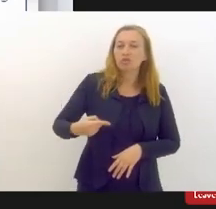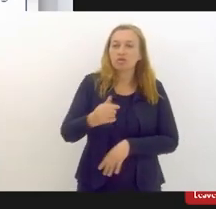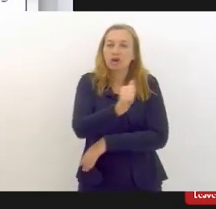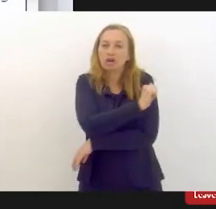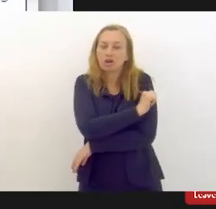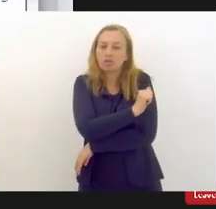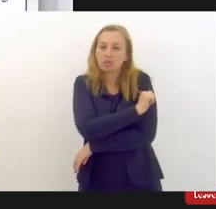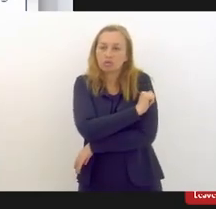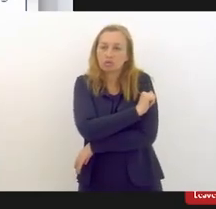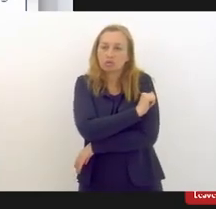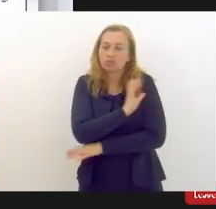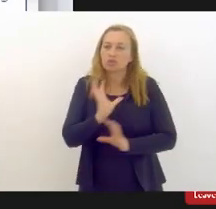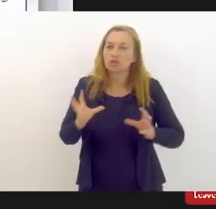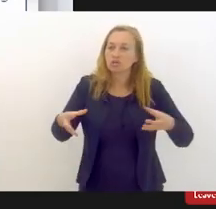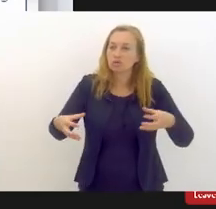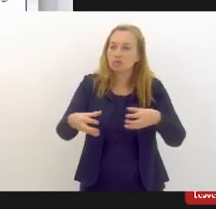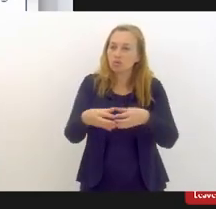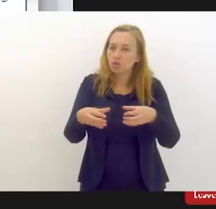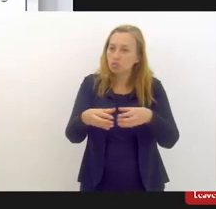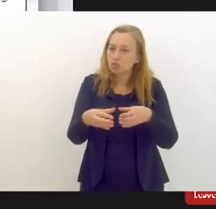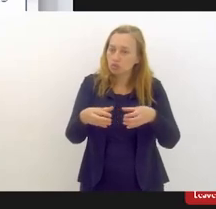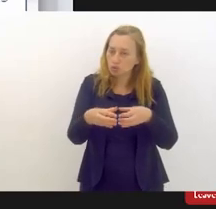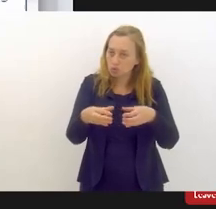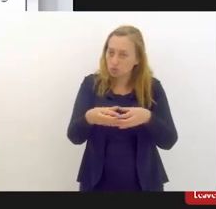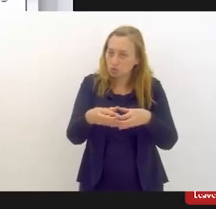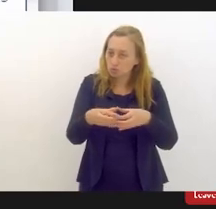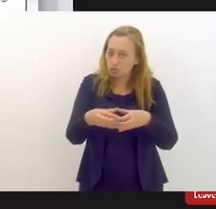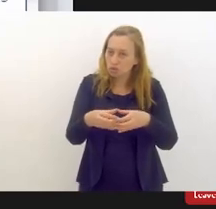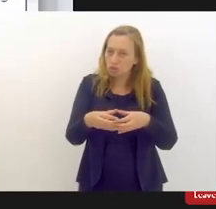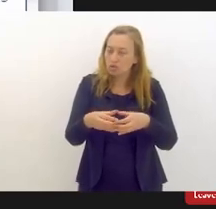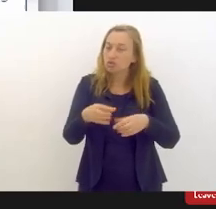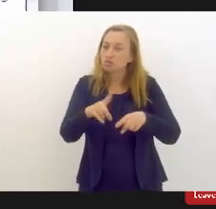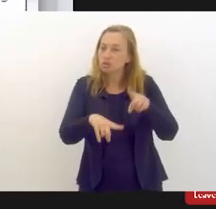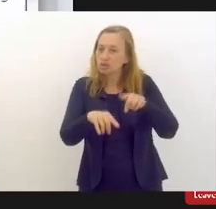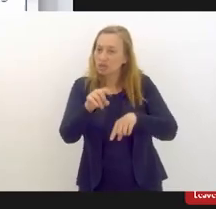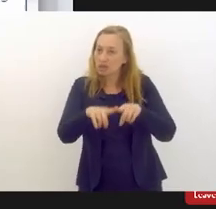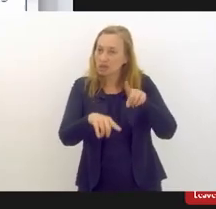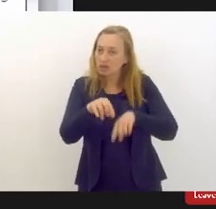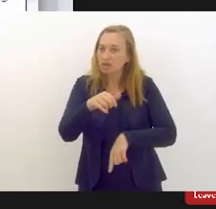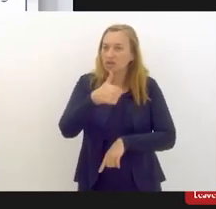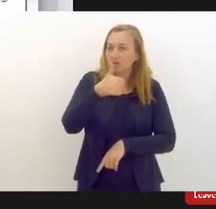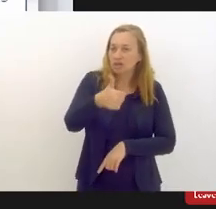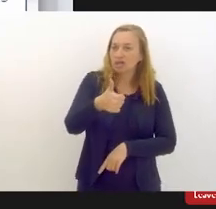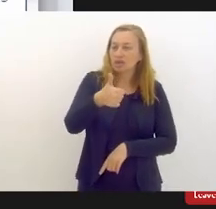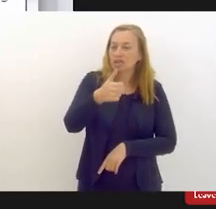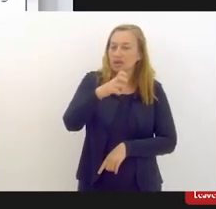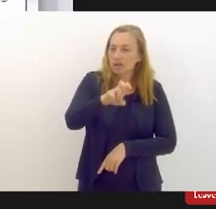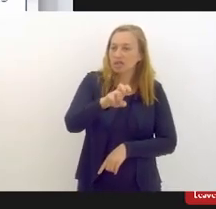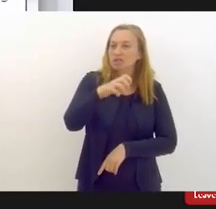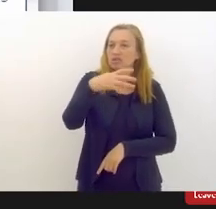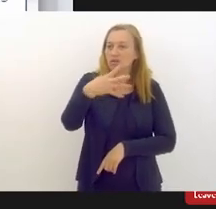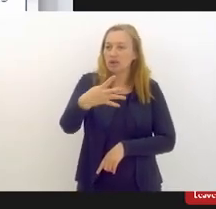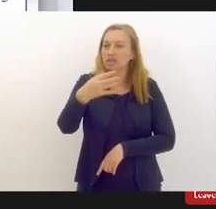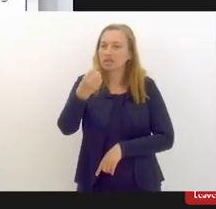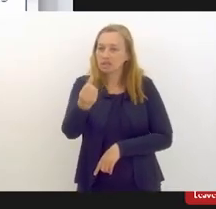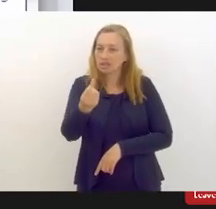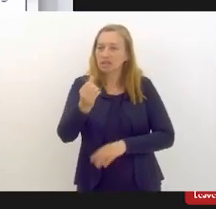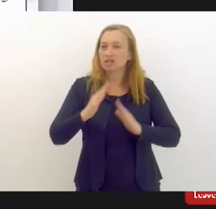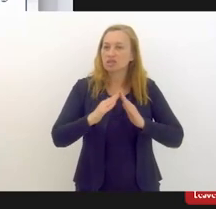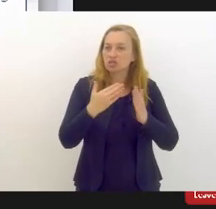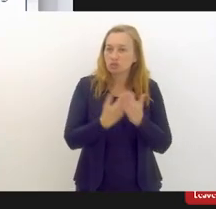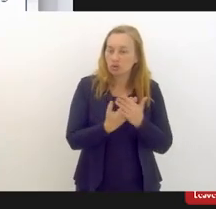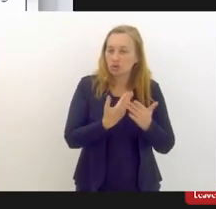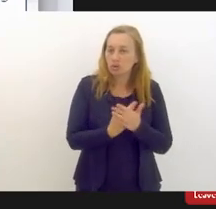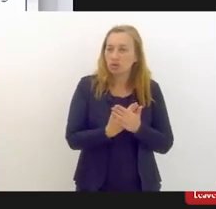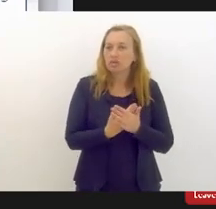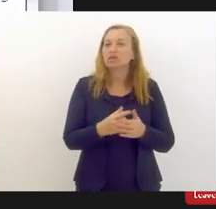atendidos por esse conjunto de materiais em 546 escolas. Nós também